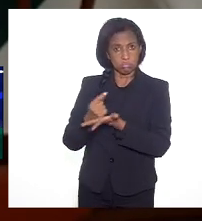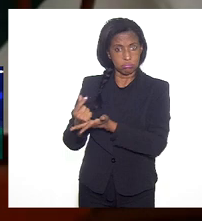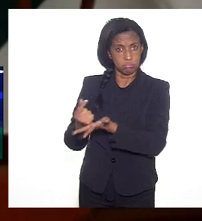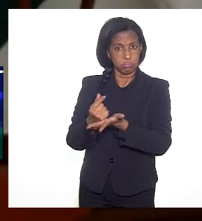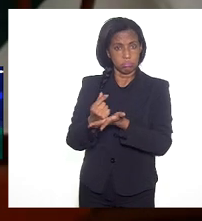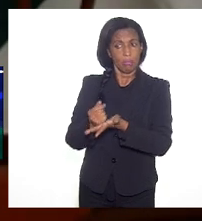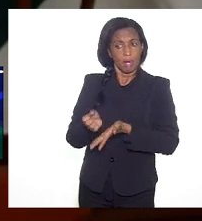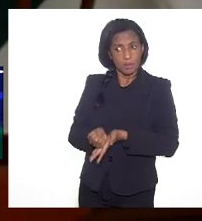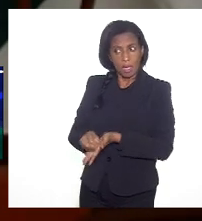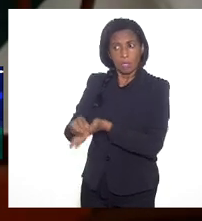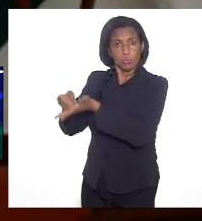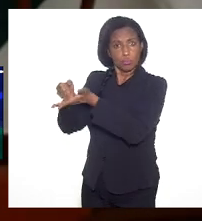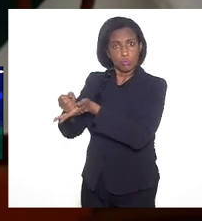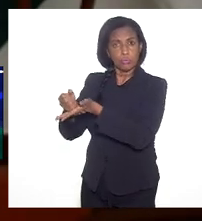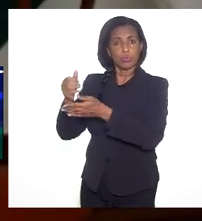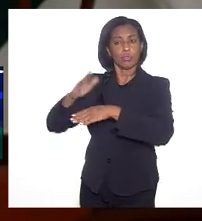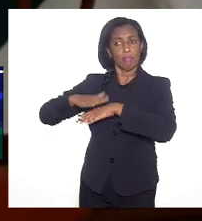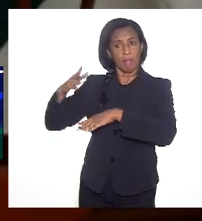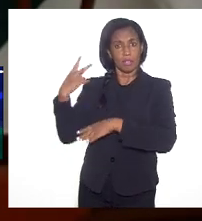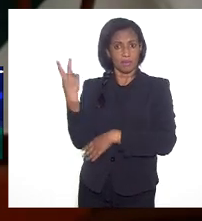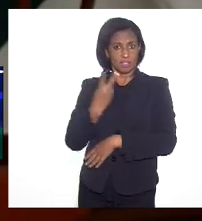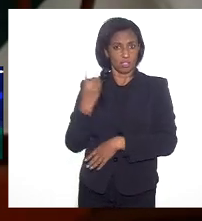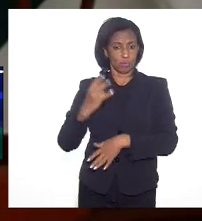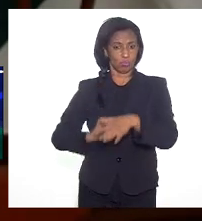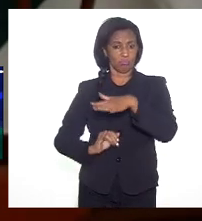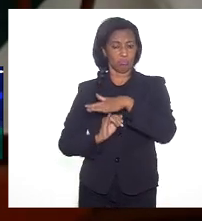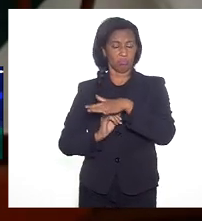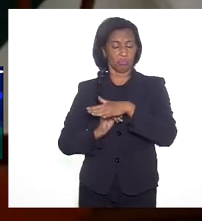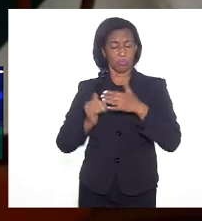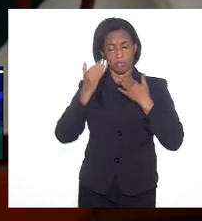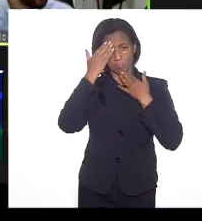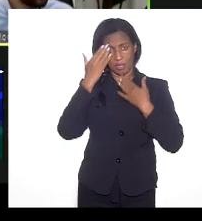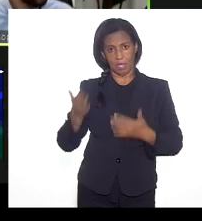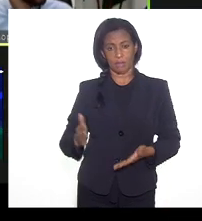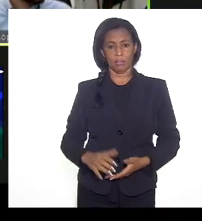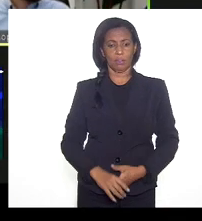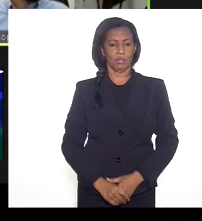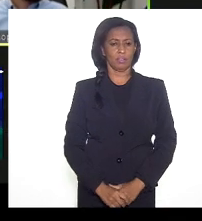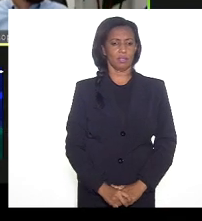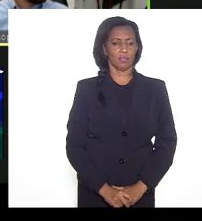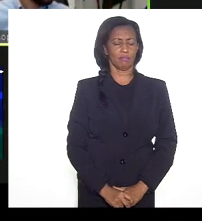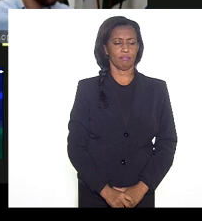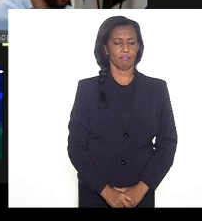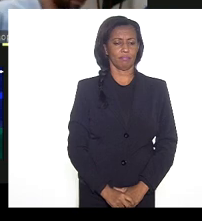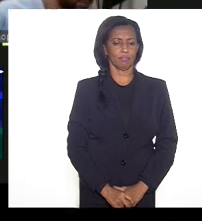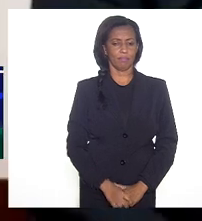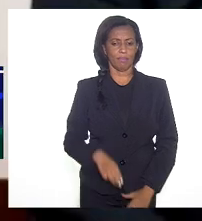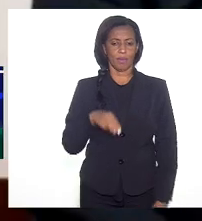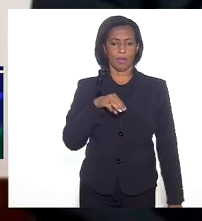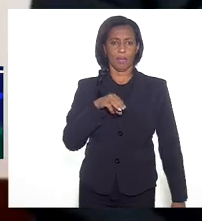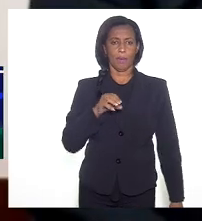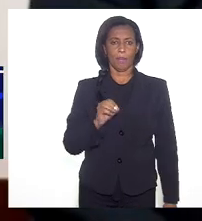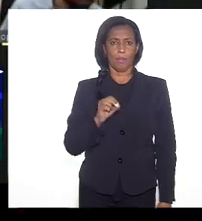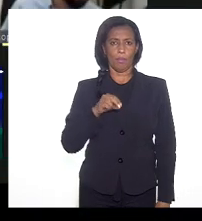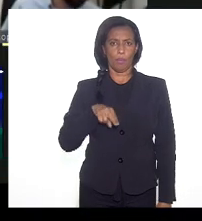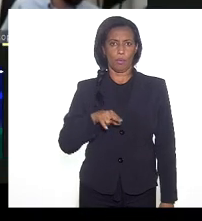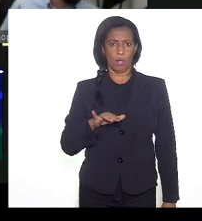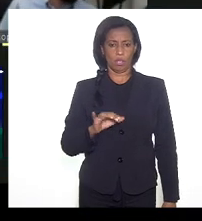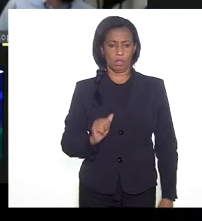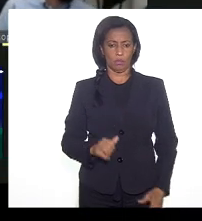mais estrutura para essas duas instituições obrigado presidente que é deputada Mônica por favor